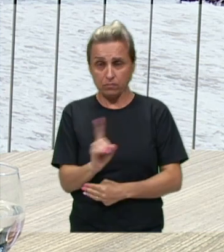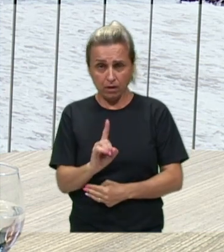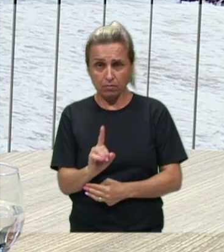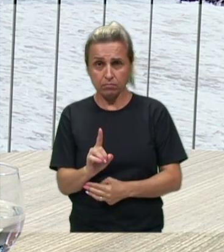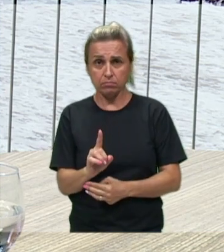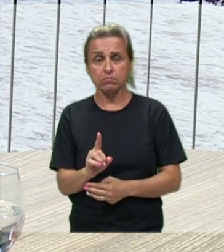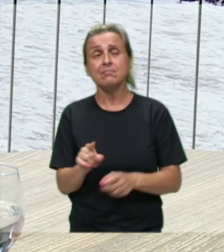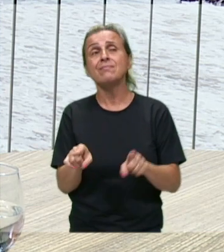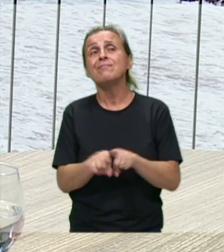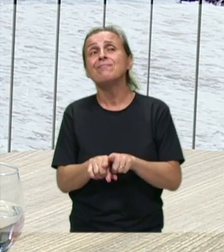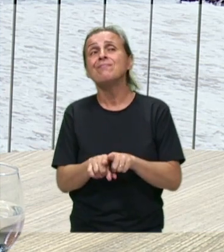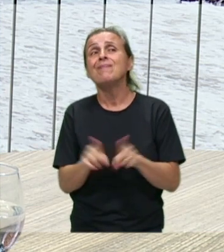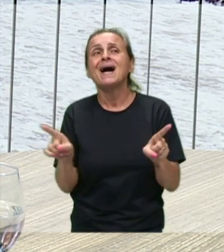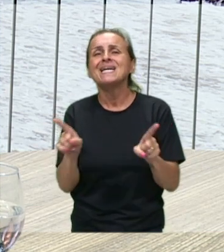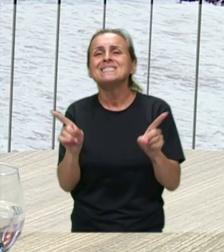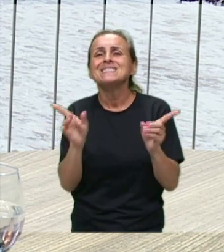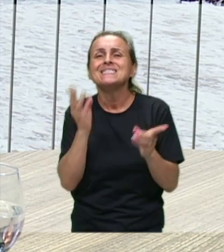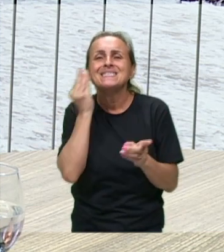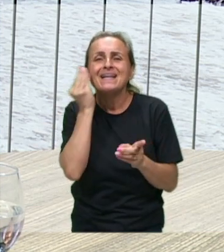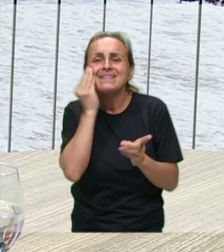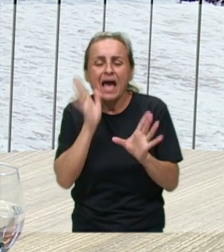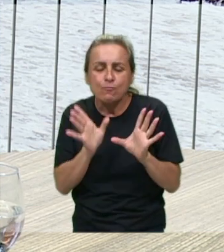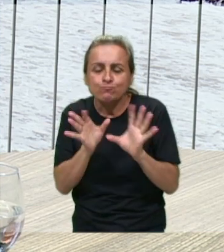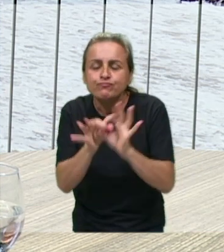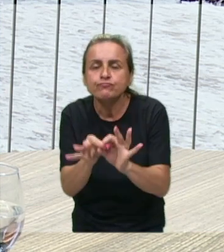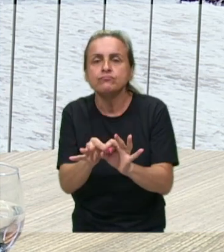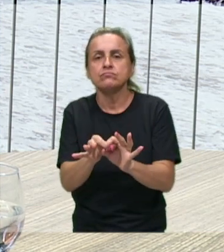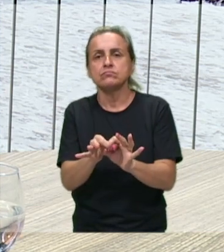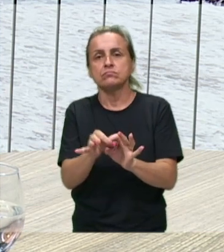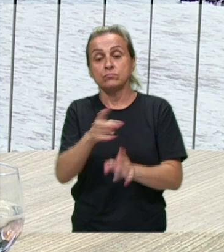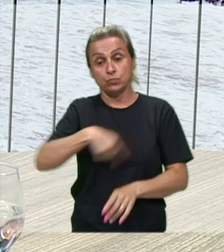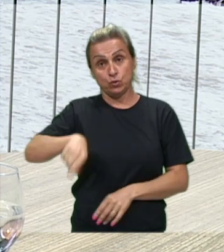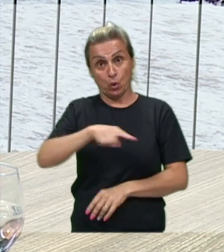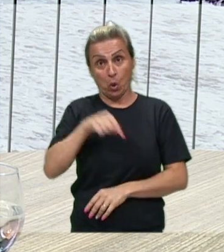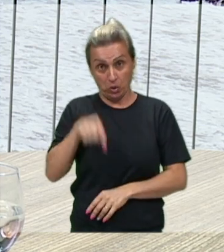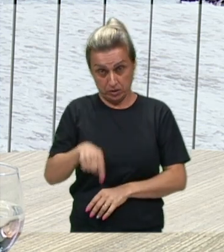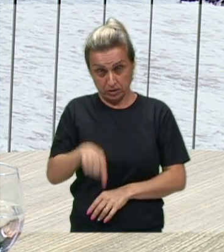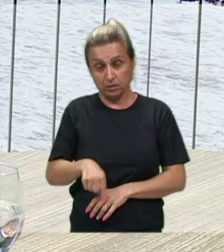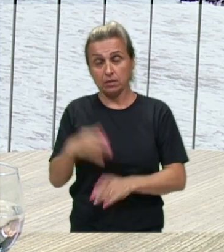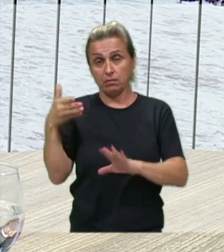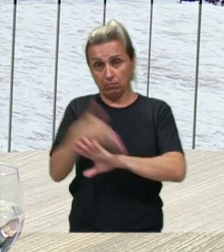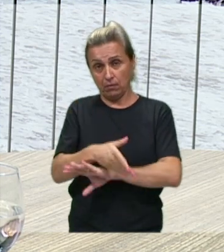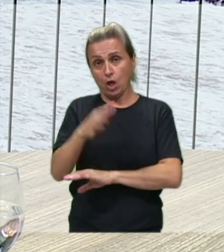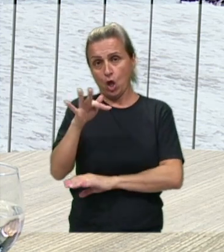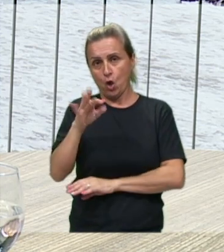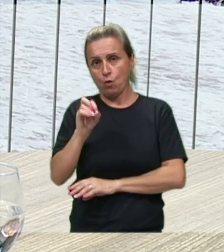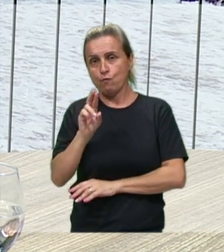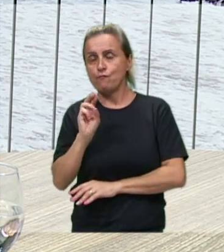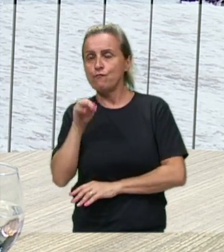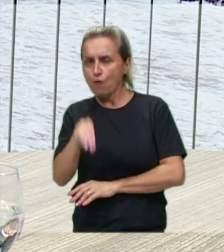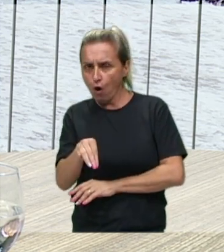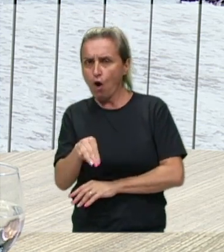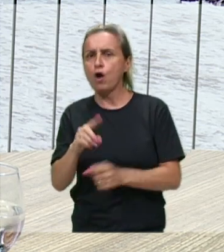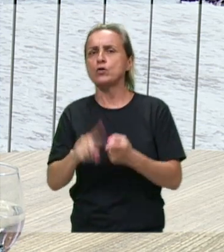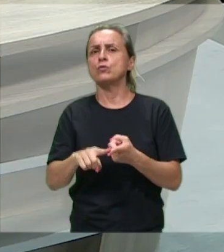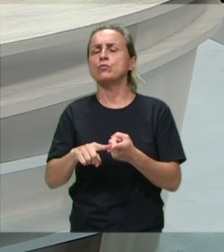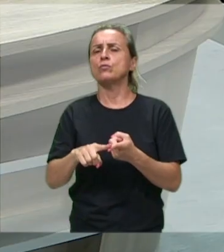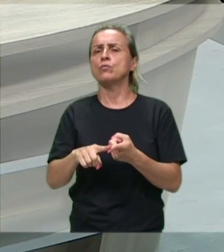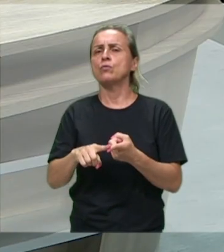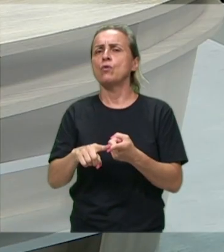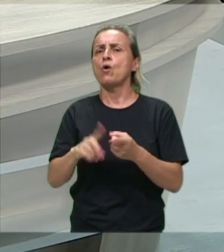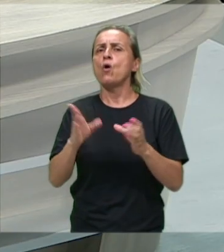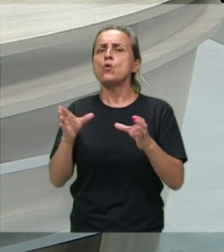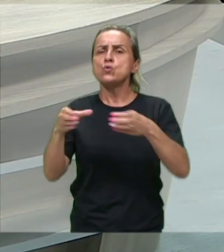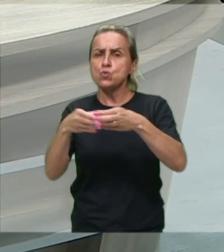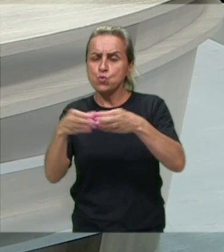afastador, em si aglutinador. Agora, nós aqui, como a gente faz parte do fórum, faz parte do CONEP, Coletivo da Pesca, então